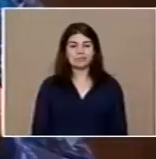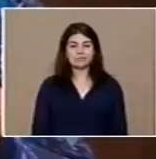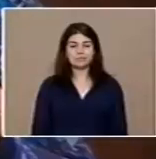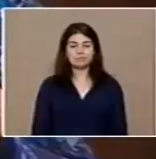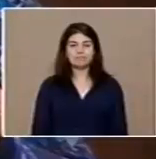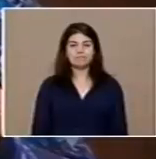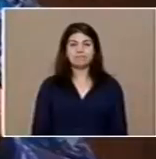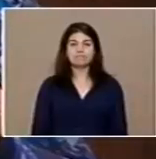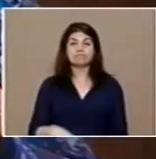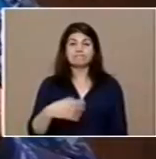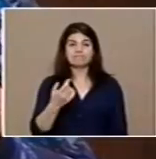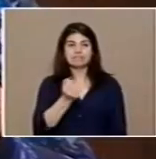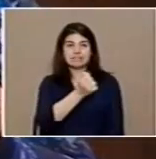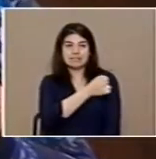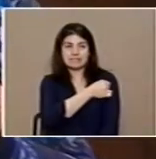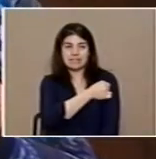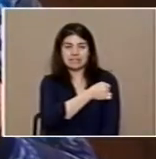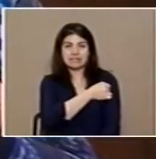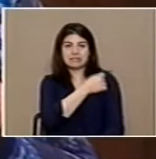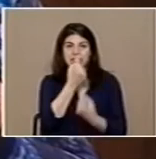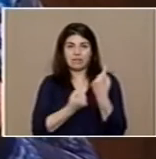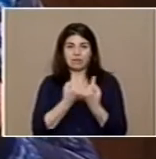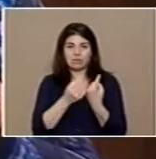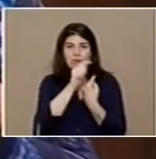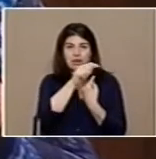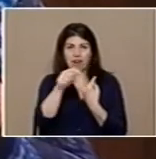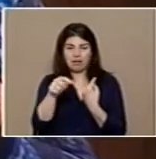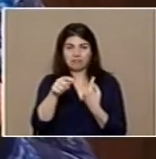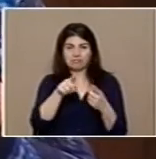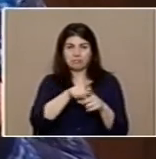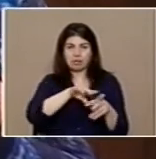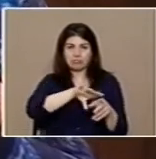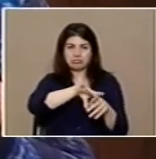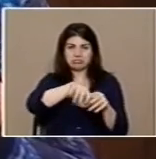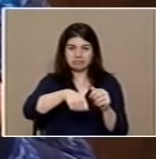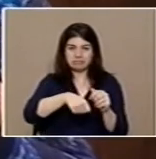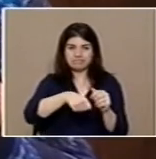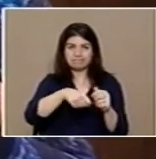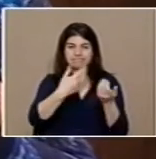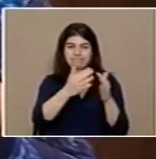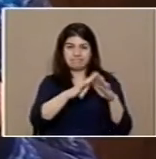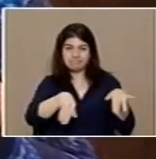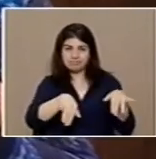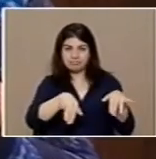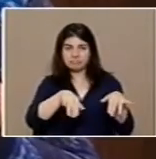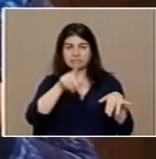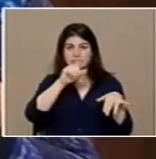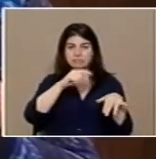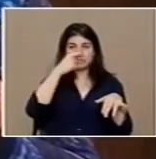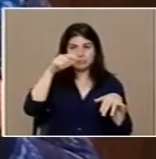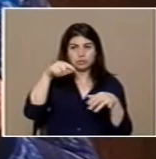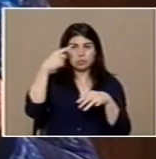a plus lares separados outros feitos e pelas pessoas que voltaram a casar